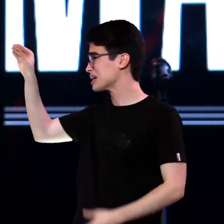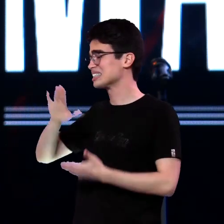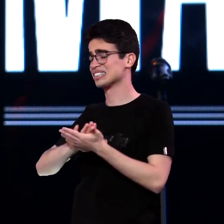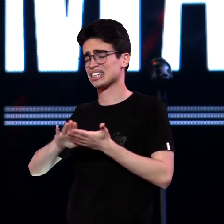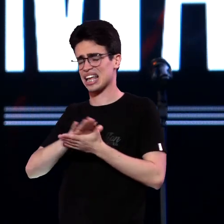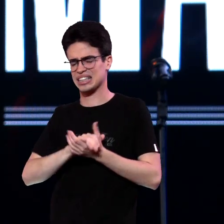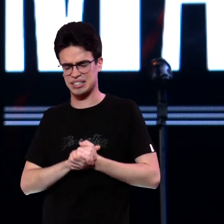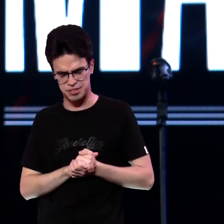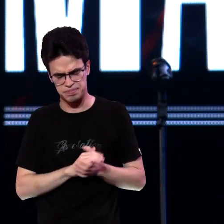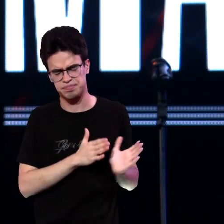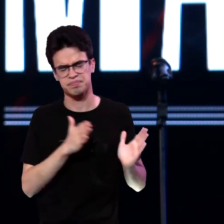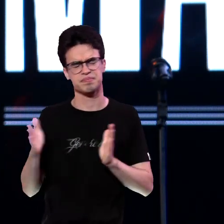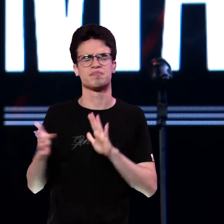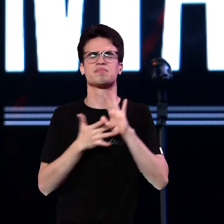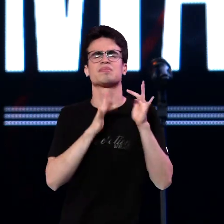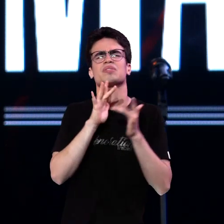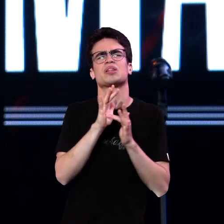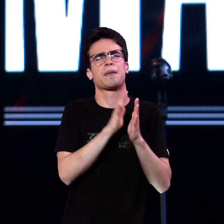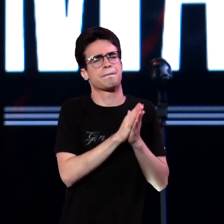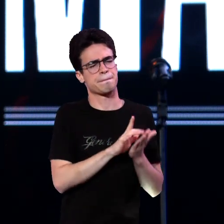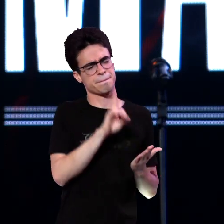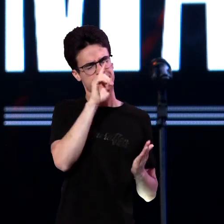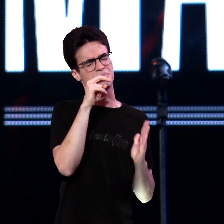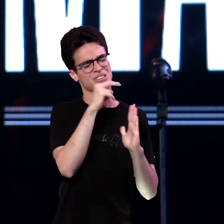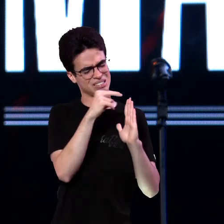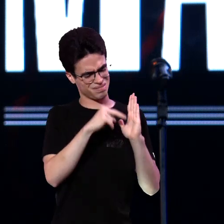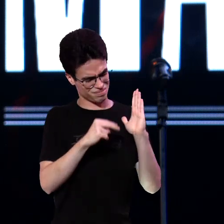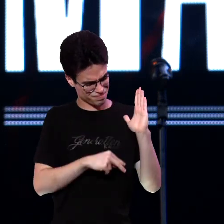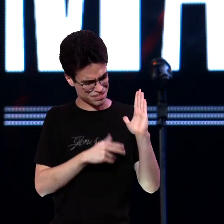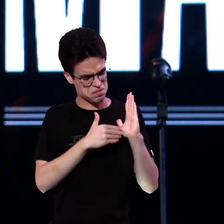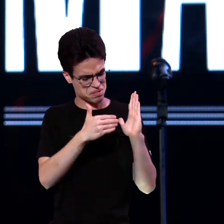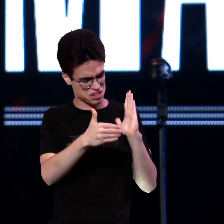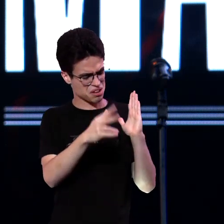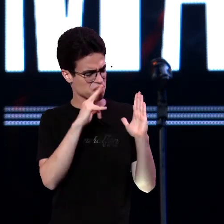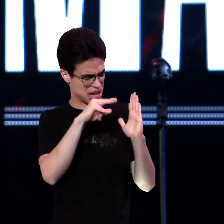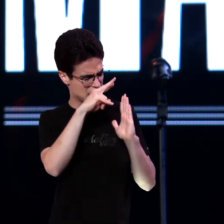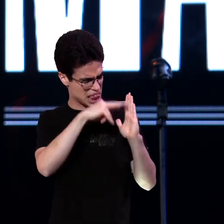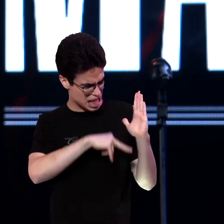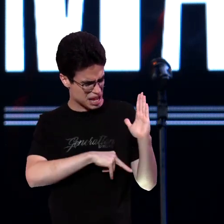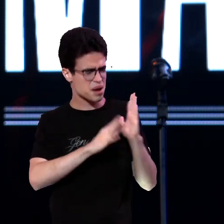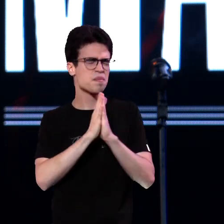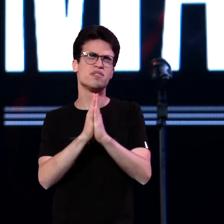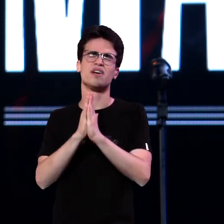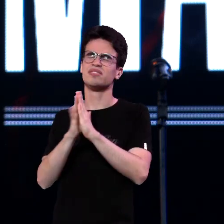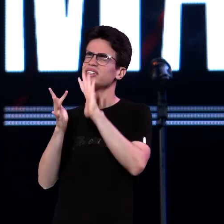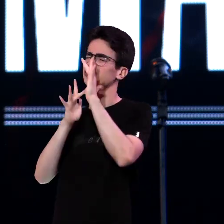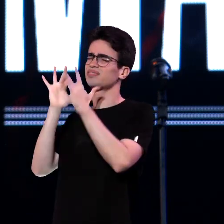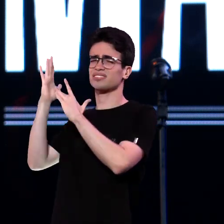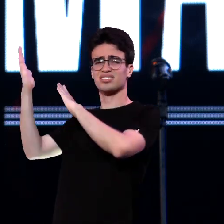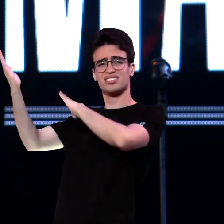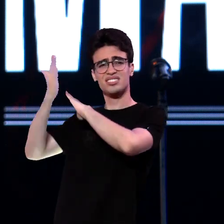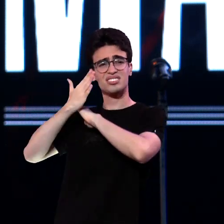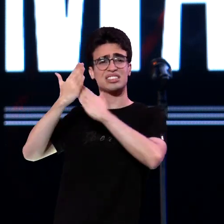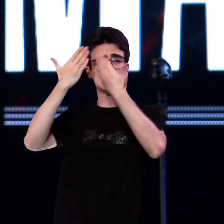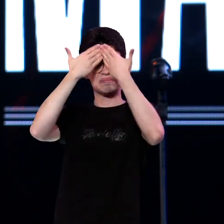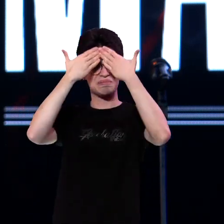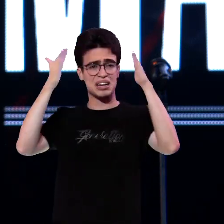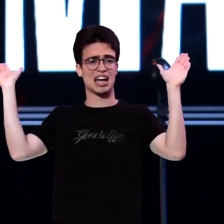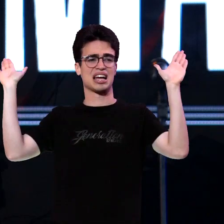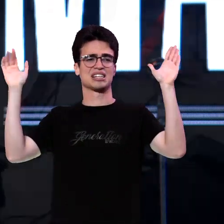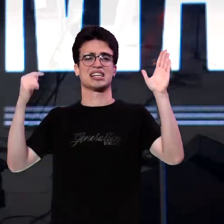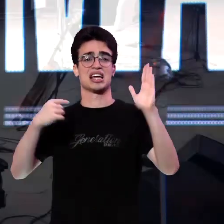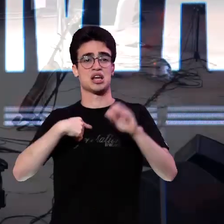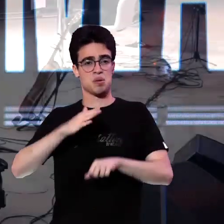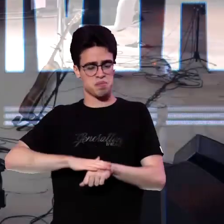sua palavra. Nós vamos lê-la mais, mas eu peço que o Senhor abra o nosso entendimento nessa noite. Que não seja mais eu